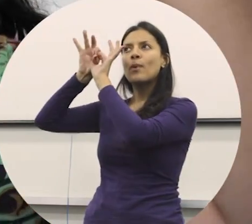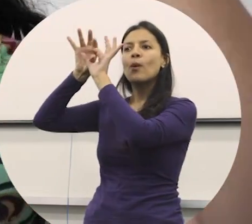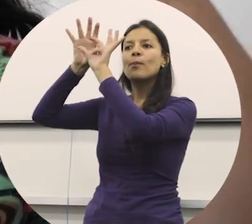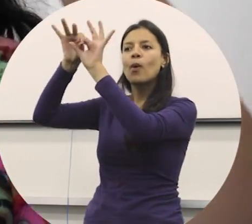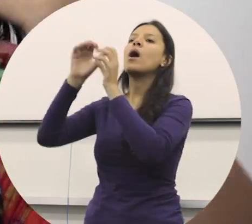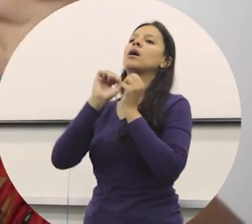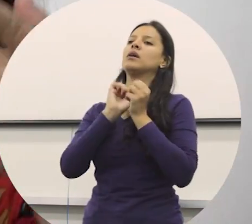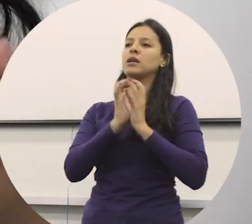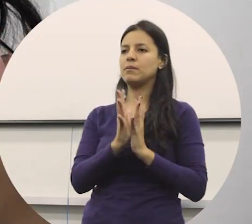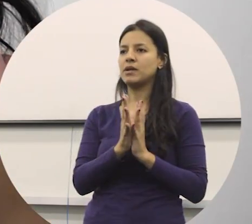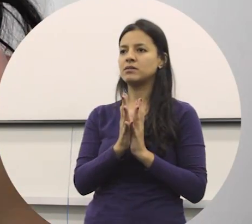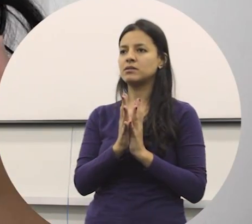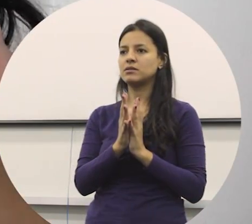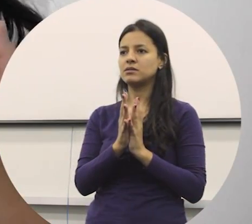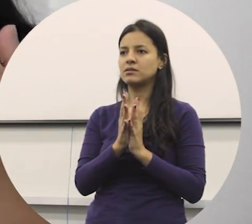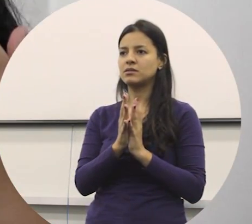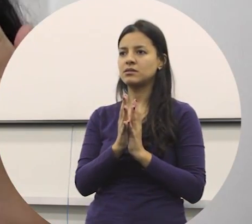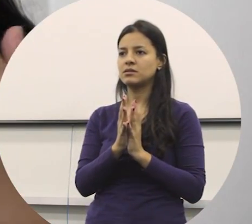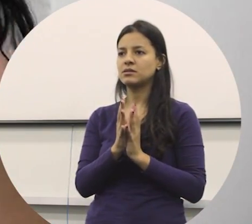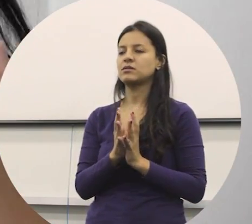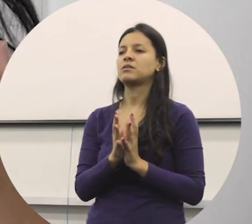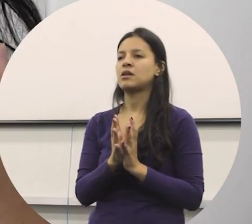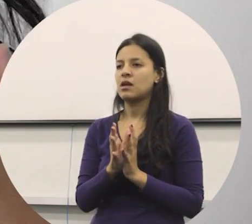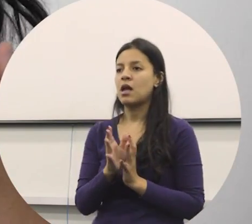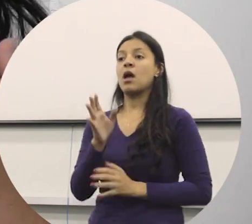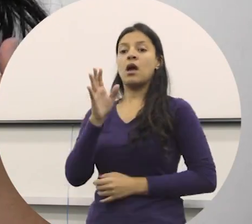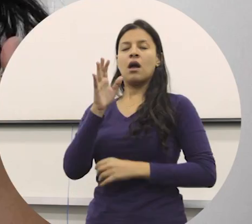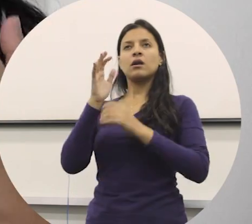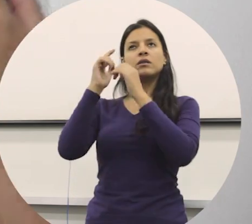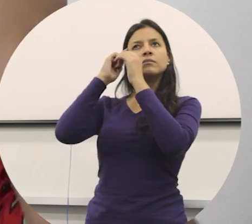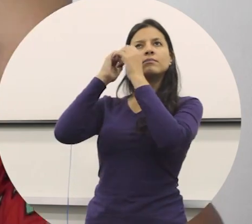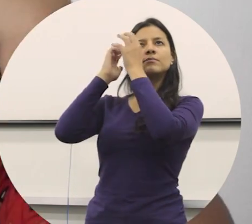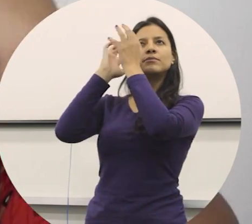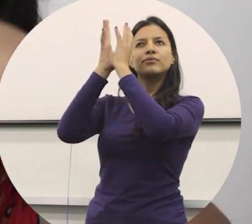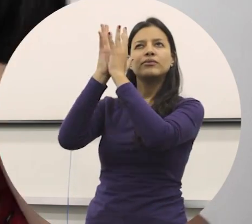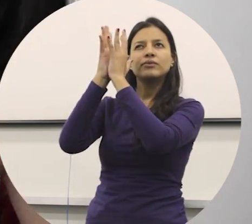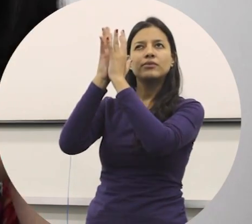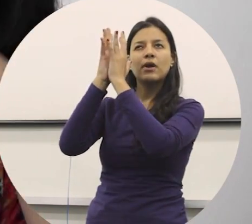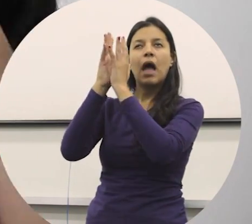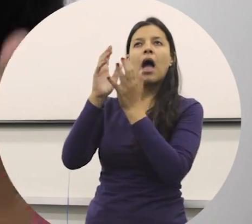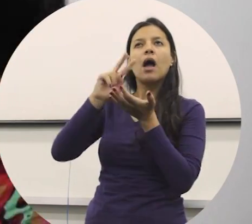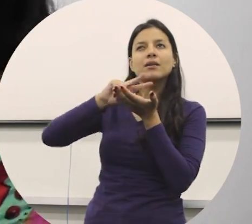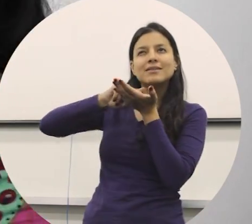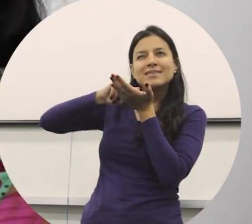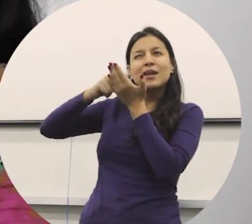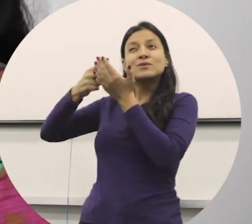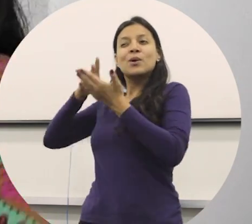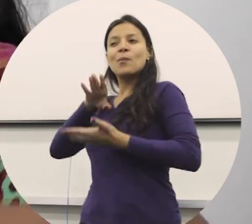todo o processo tradutório para a língua portuguesa e depois tem